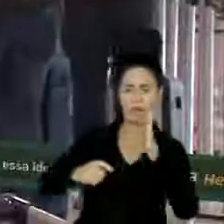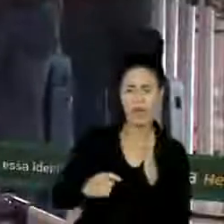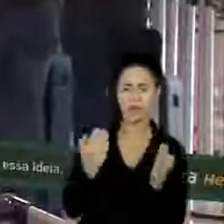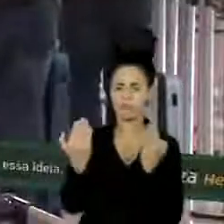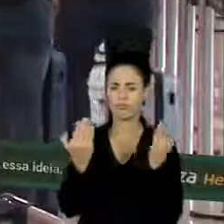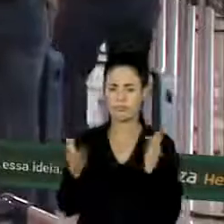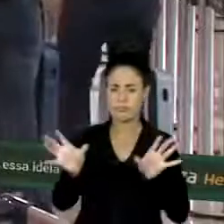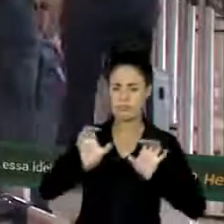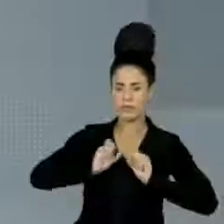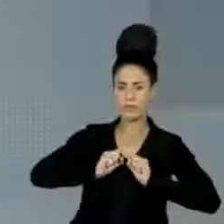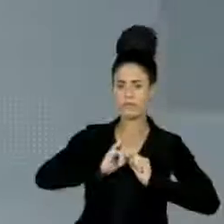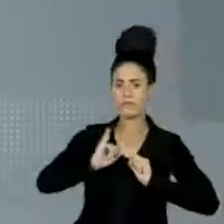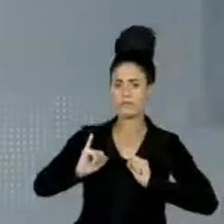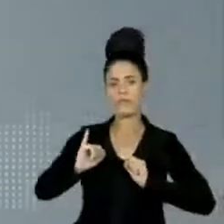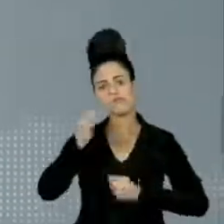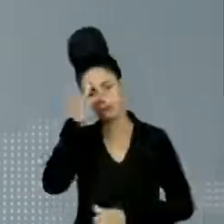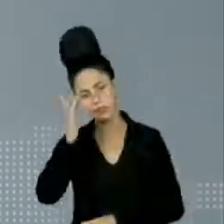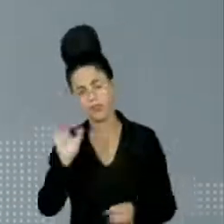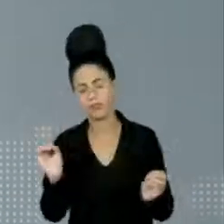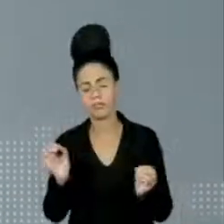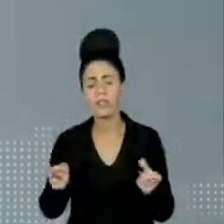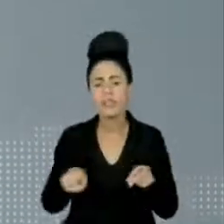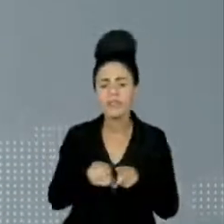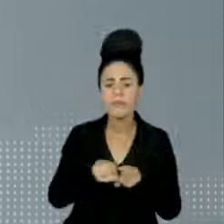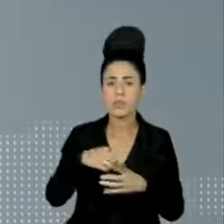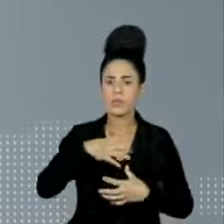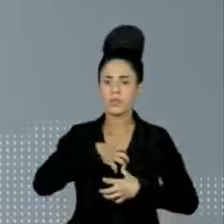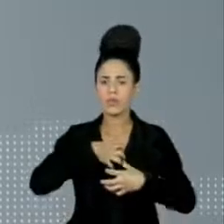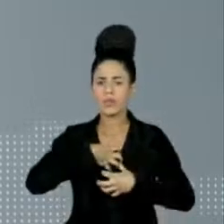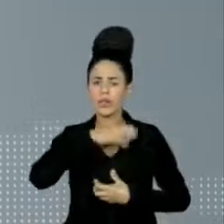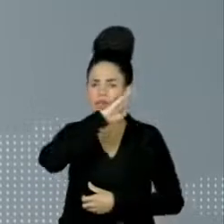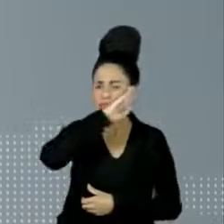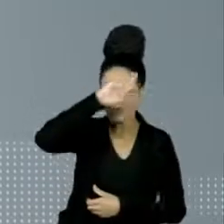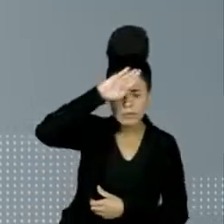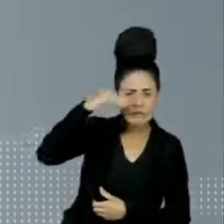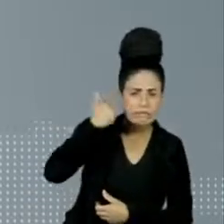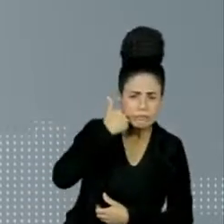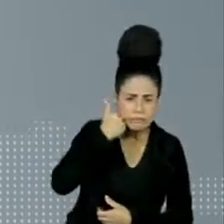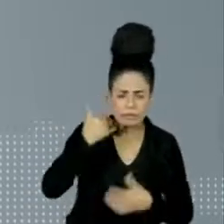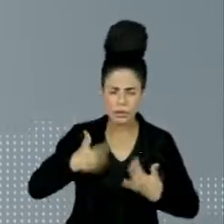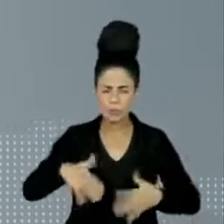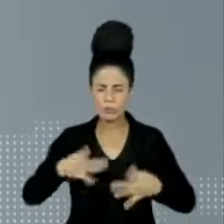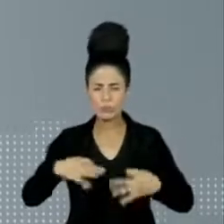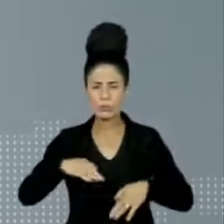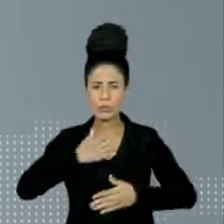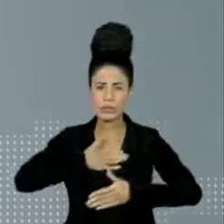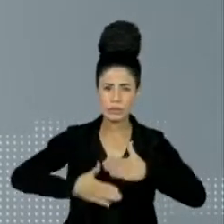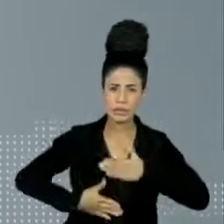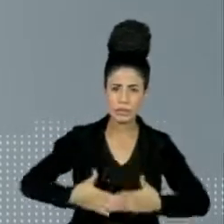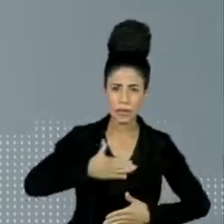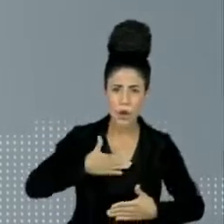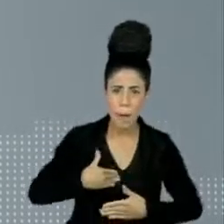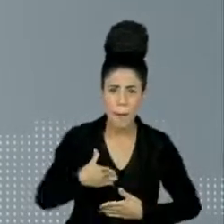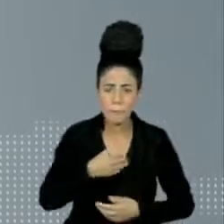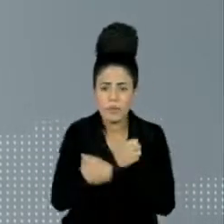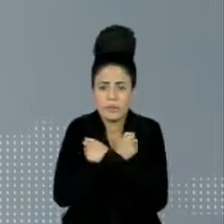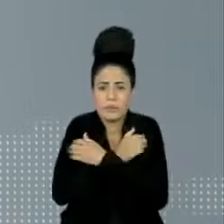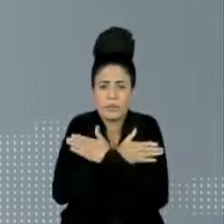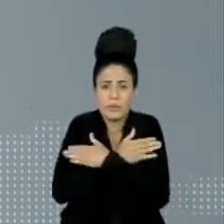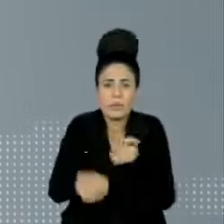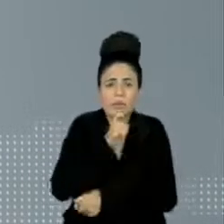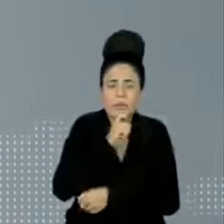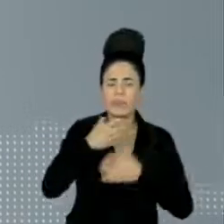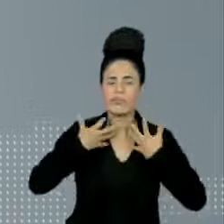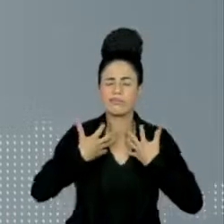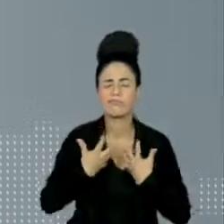suspeita de ter contraído a doença os principais sintomas são febre dor de cabeça dores musculares Grande do Sul inchados calafrios e